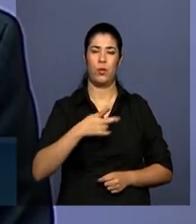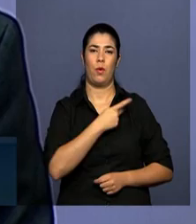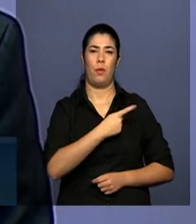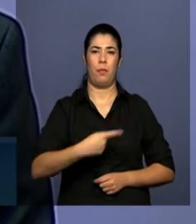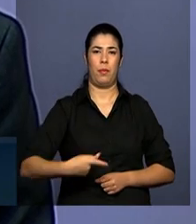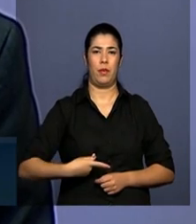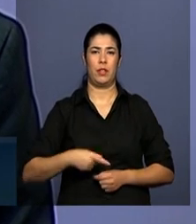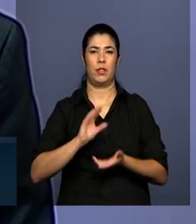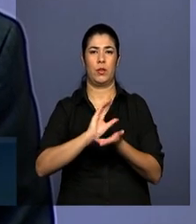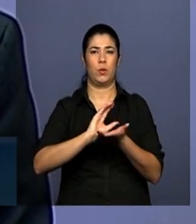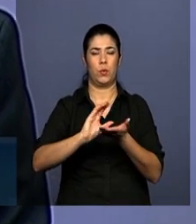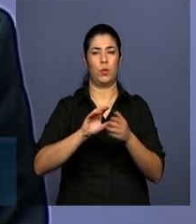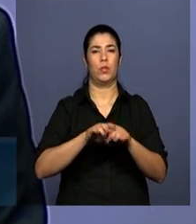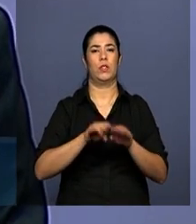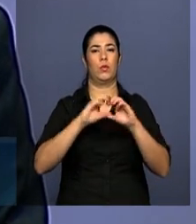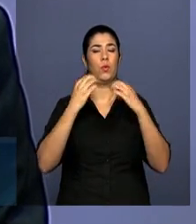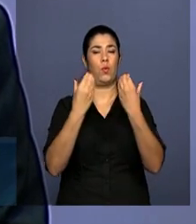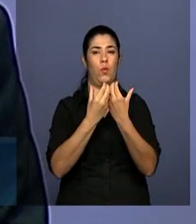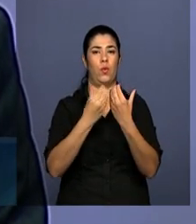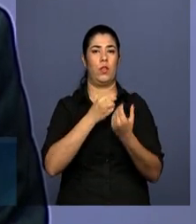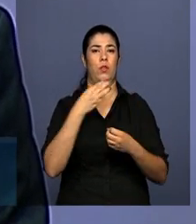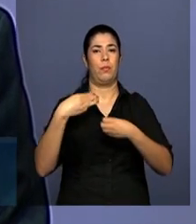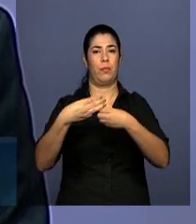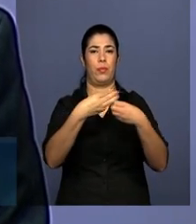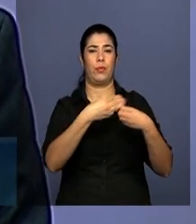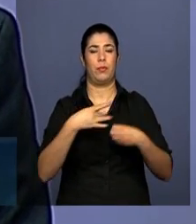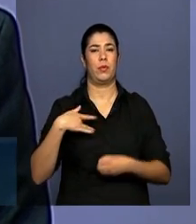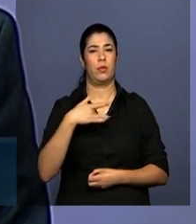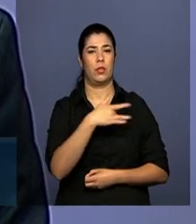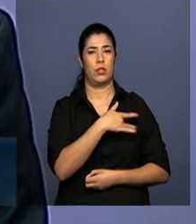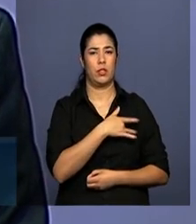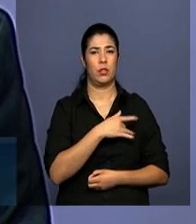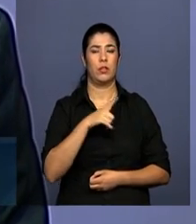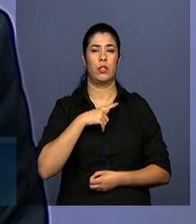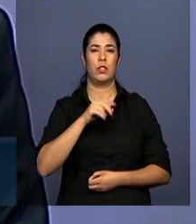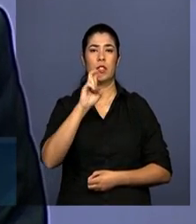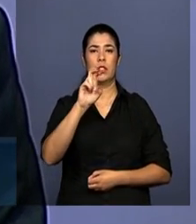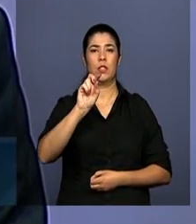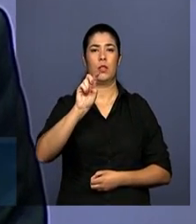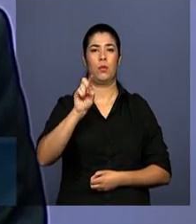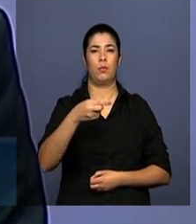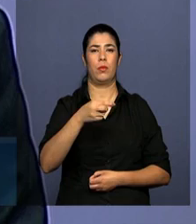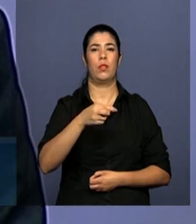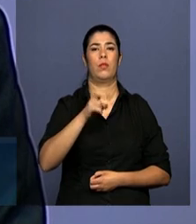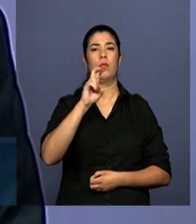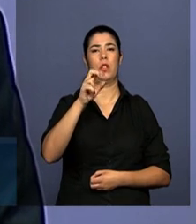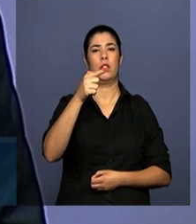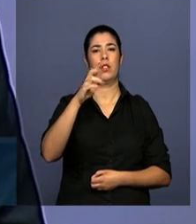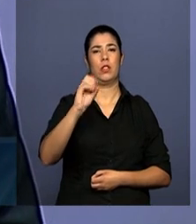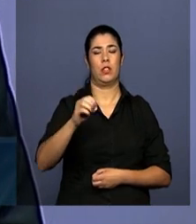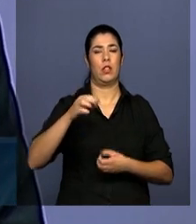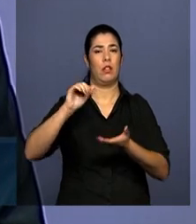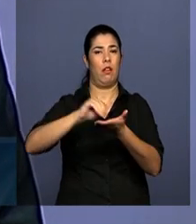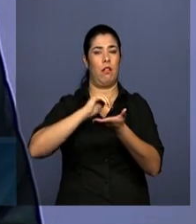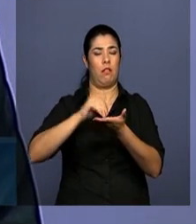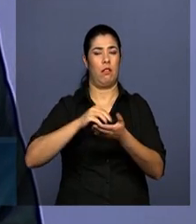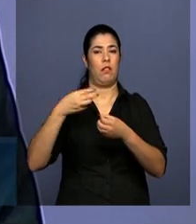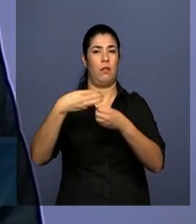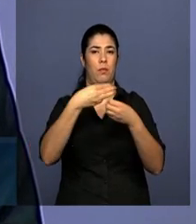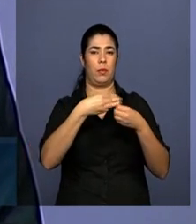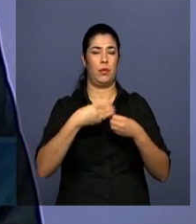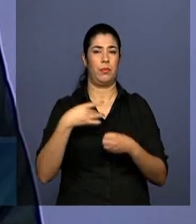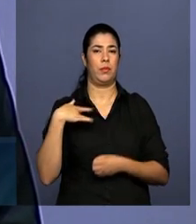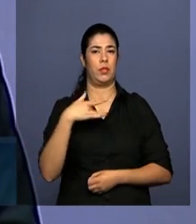Nacional de Secretários Municipais de Saúde, representa os 5.570 secretários municipais de saúde. Não sei se tem